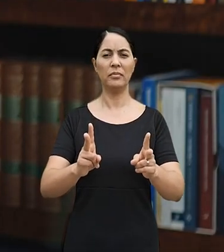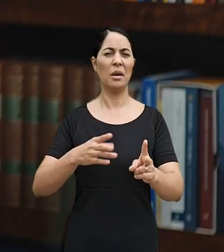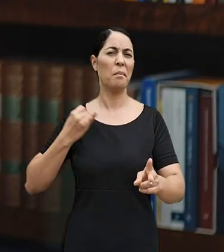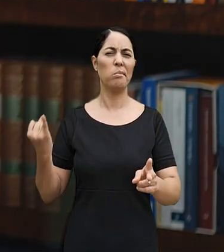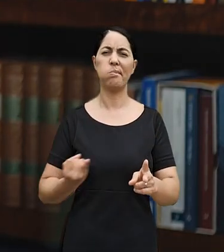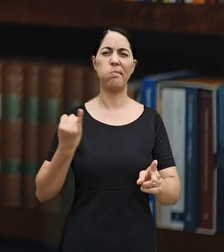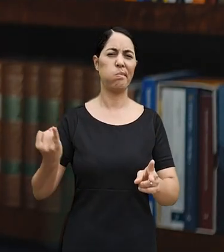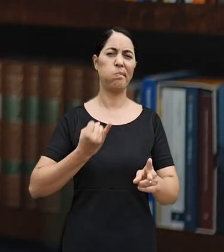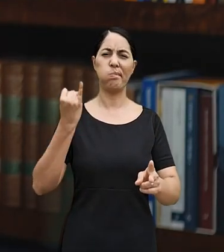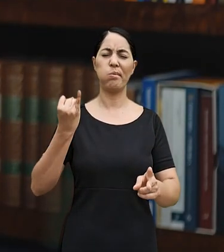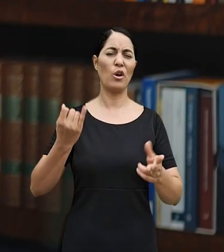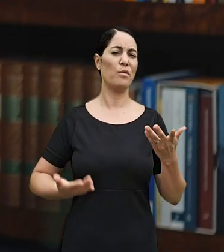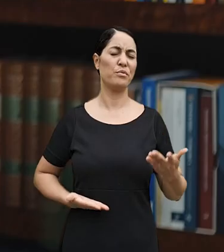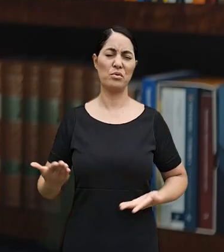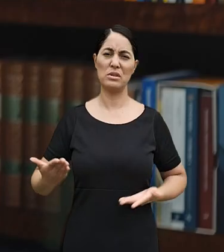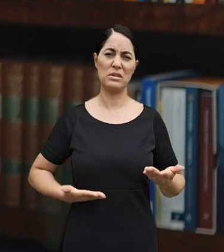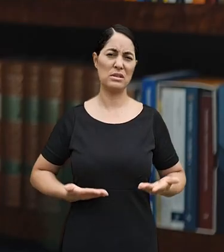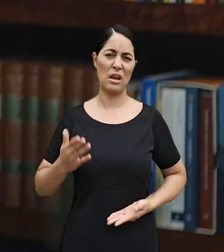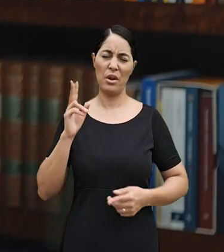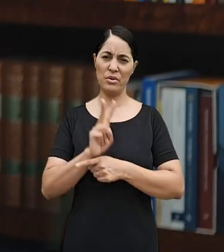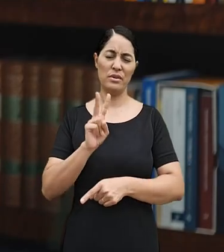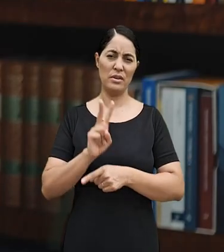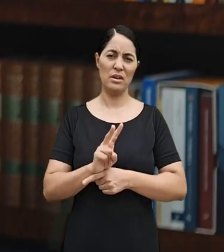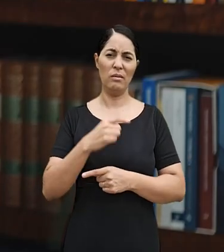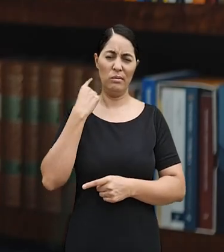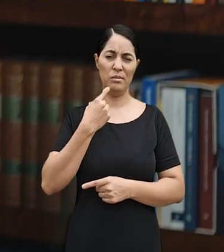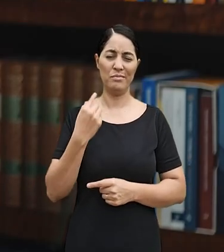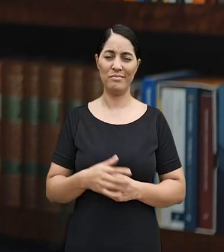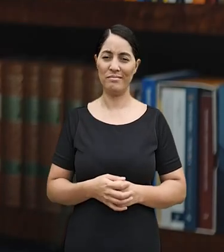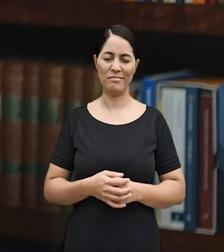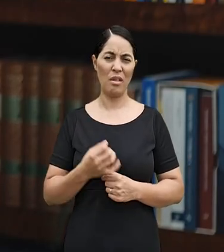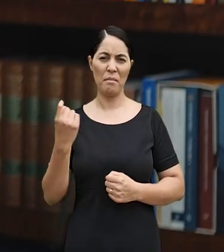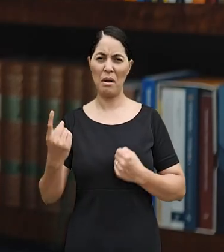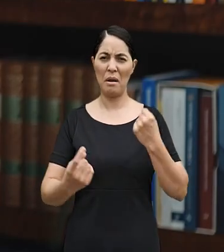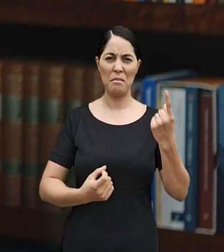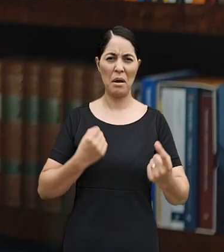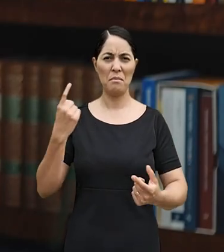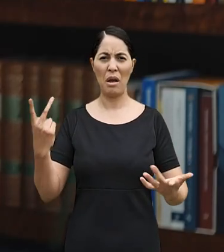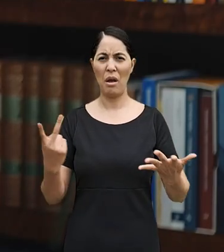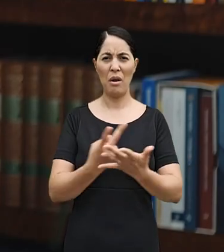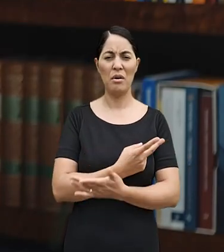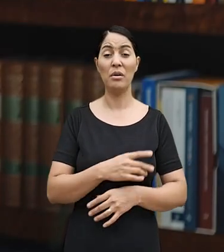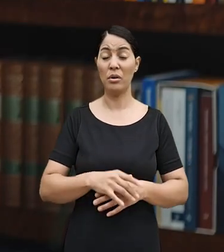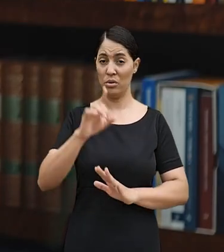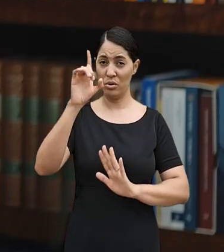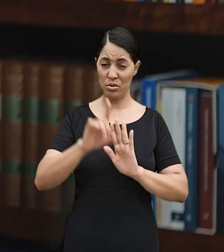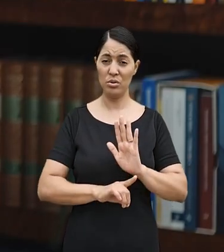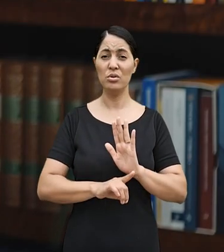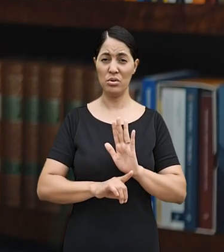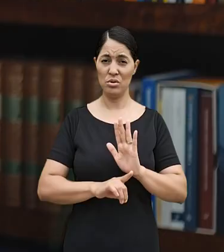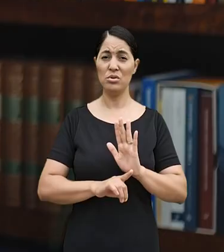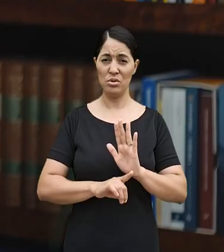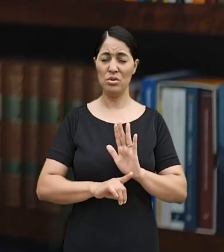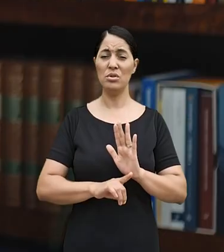essa importantíssima tarefa, porque você veja, não são poucas as vezes que se tentam violar os direitos dos